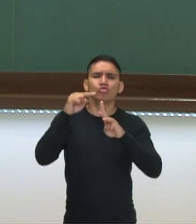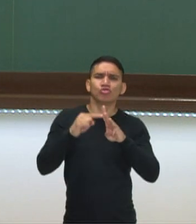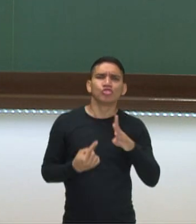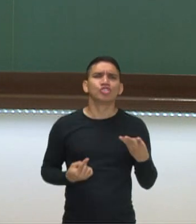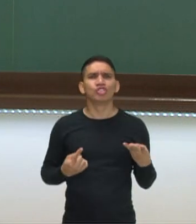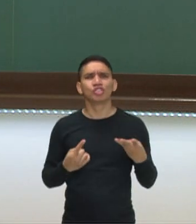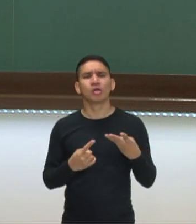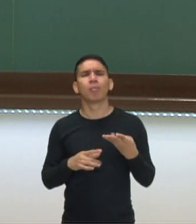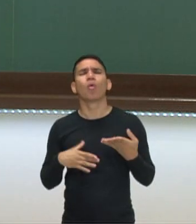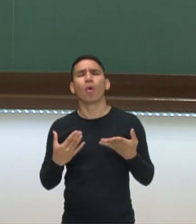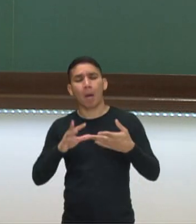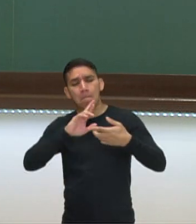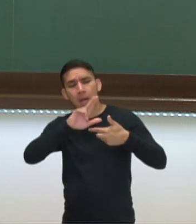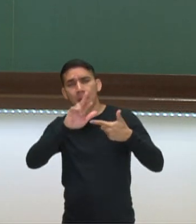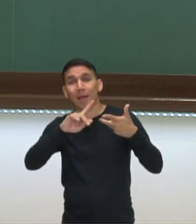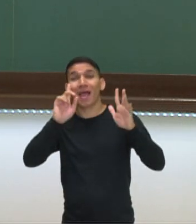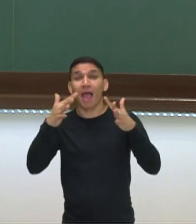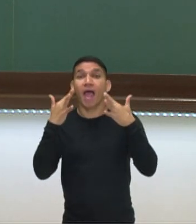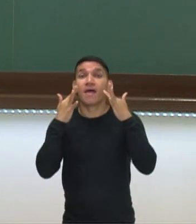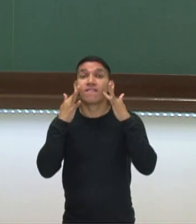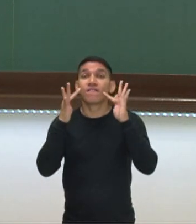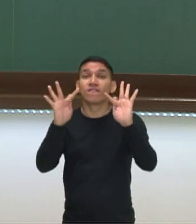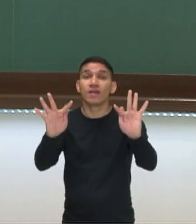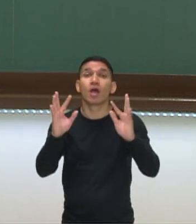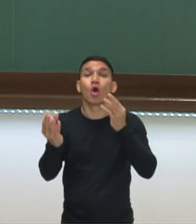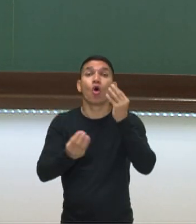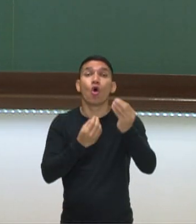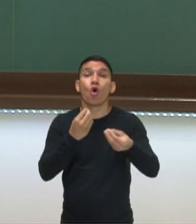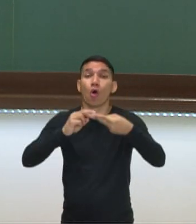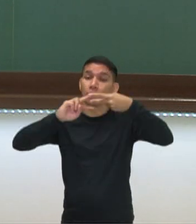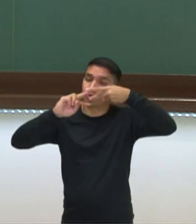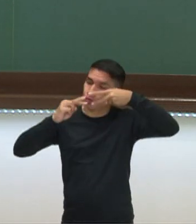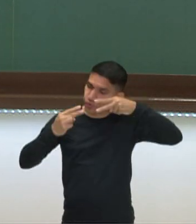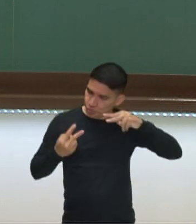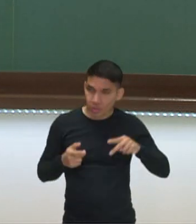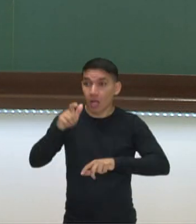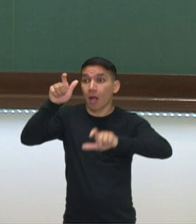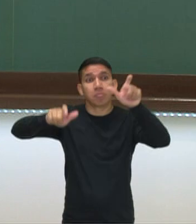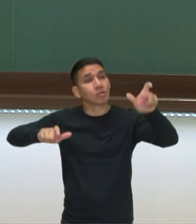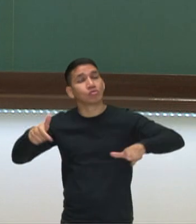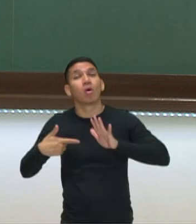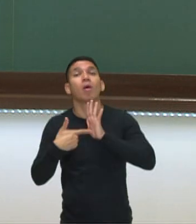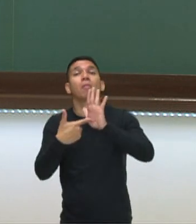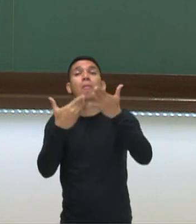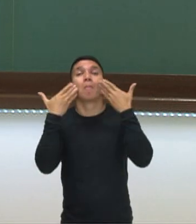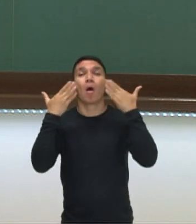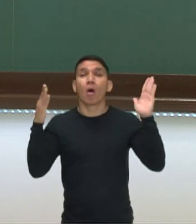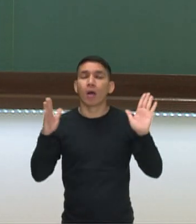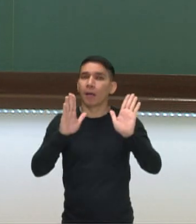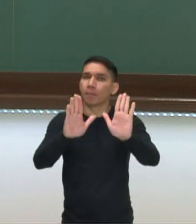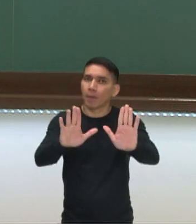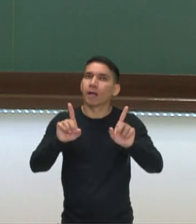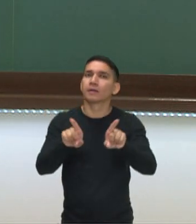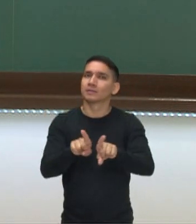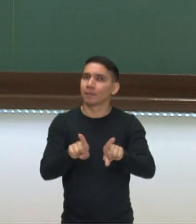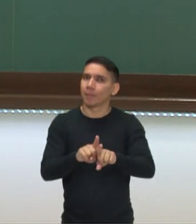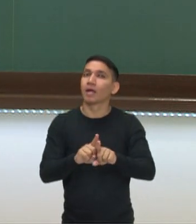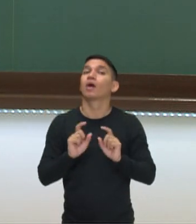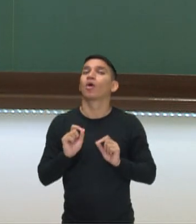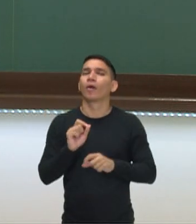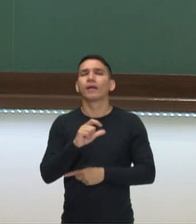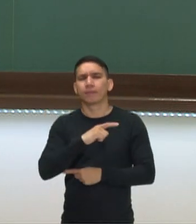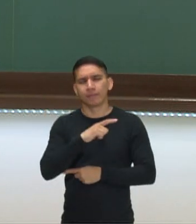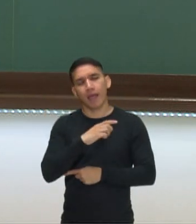dela, tá? Isso é fenótipo, é como que os genes daquela pessoa se manifestam. Só que existem